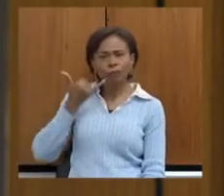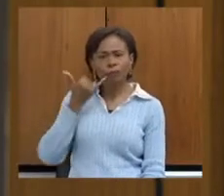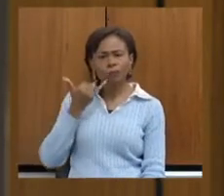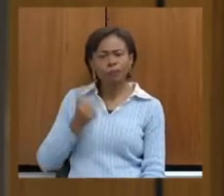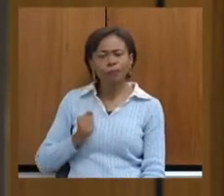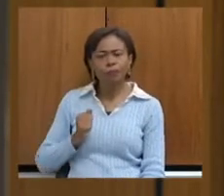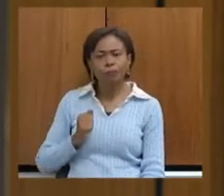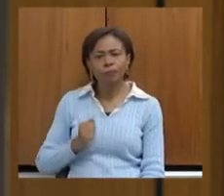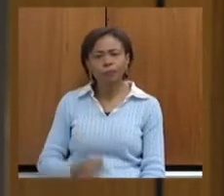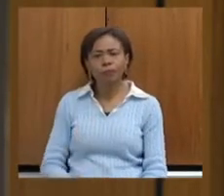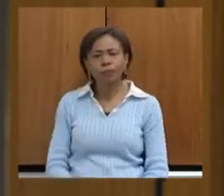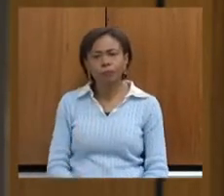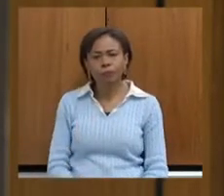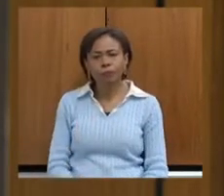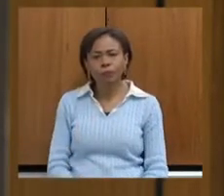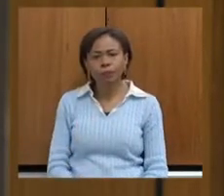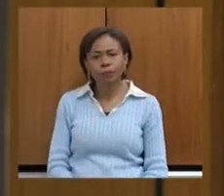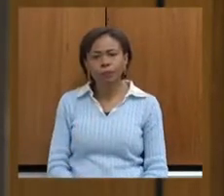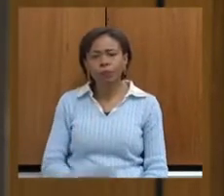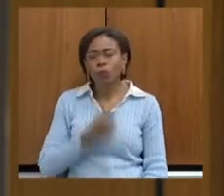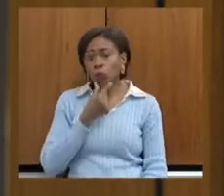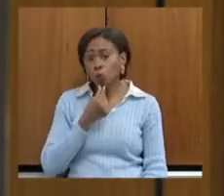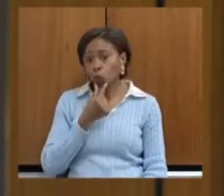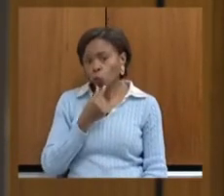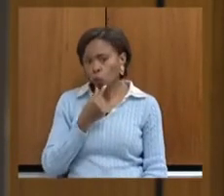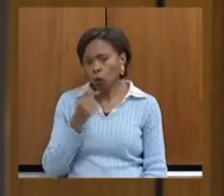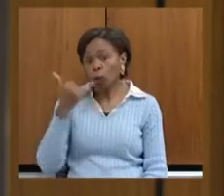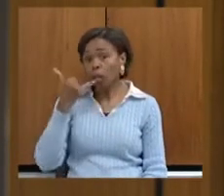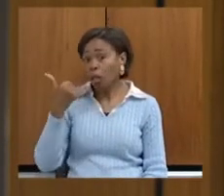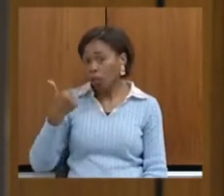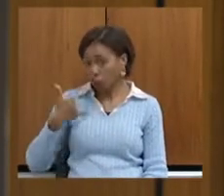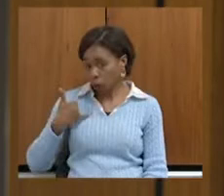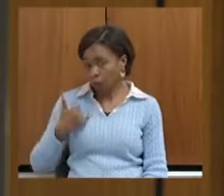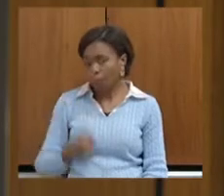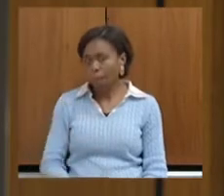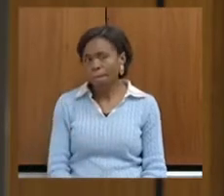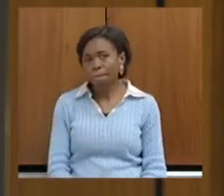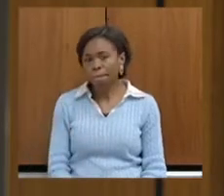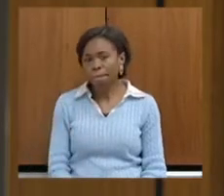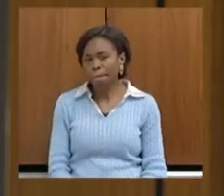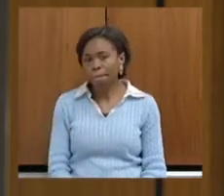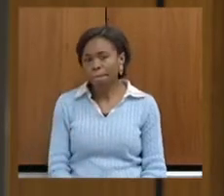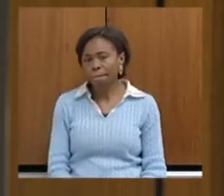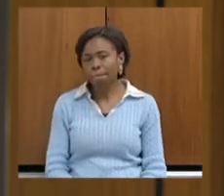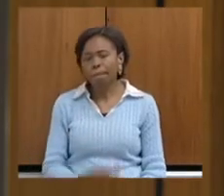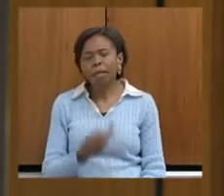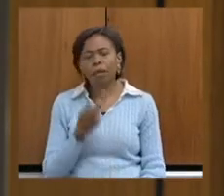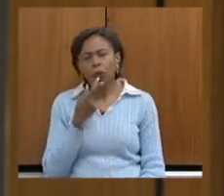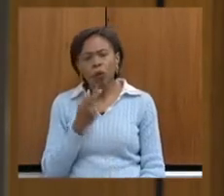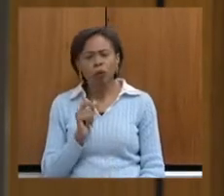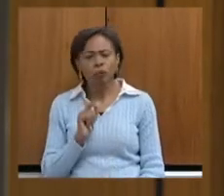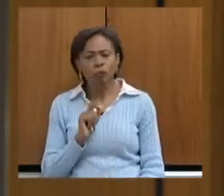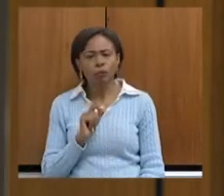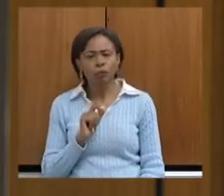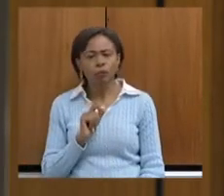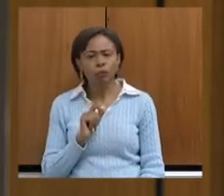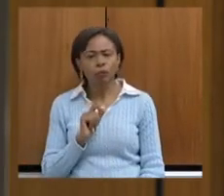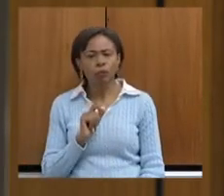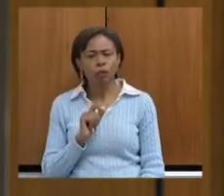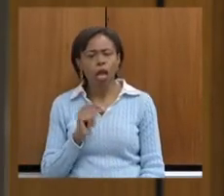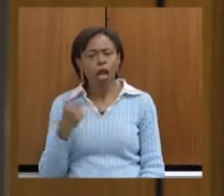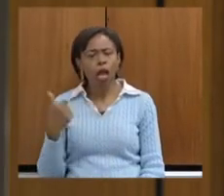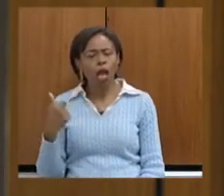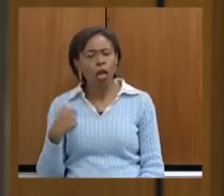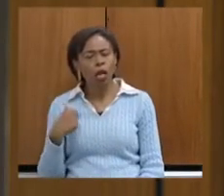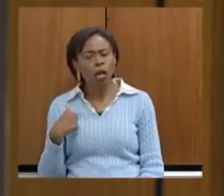o rapaz ligou para mim falou Geraldo esse rapaz é